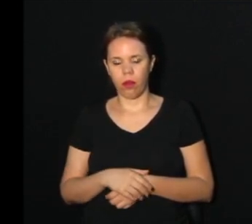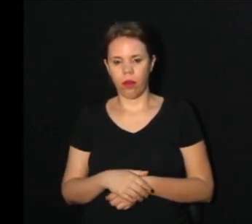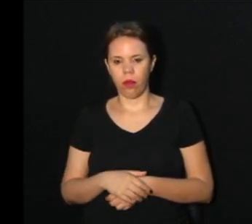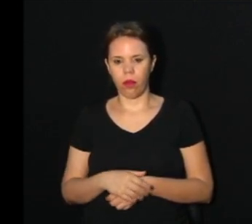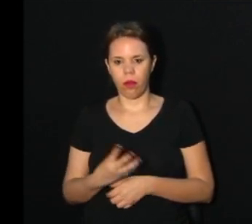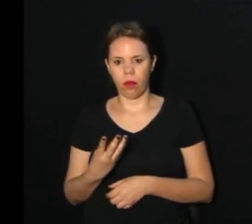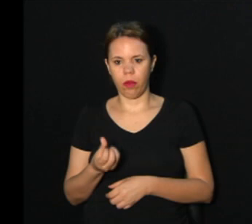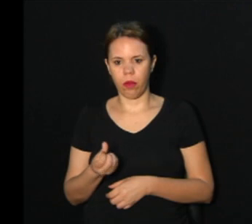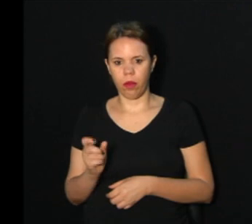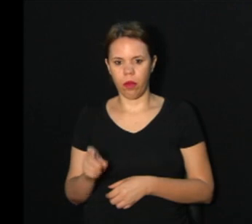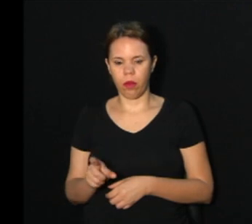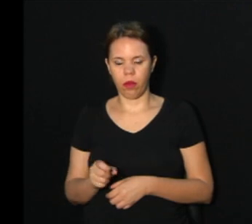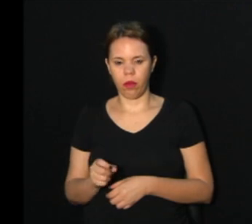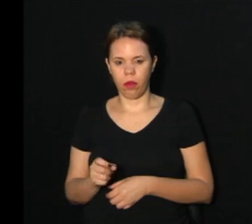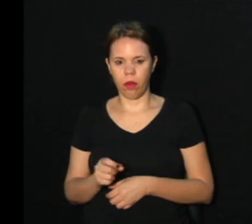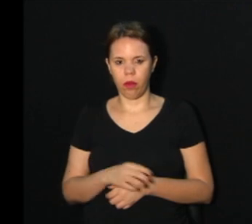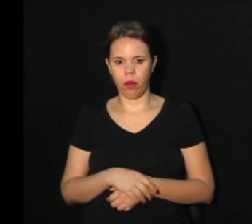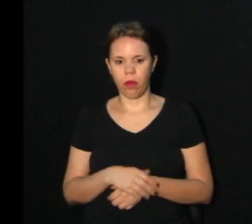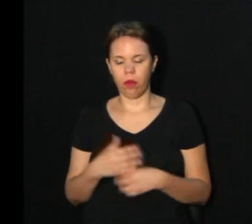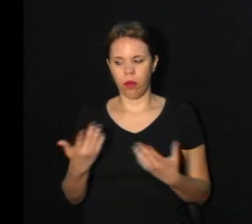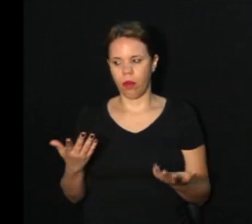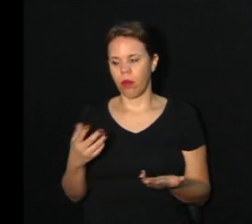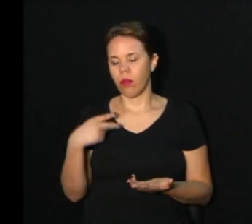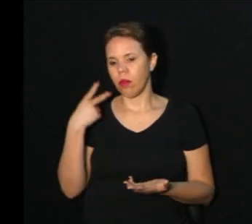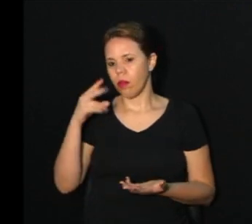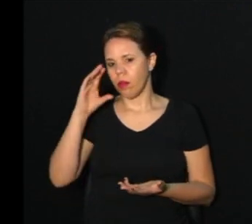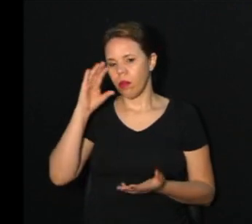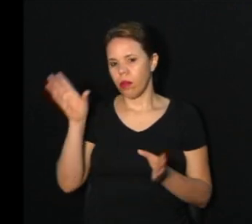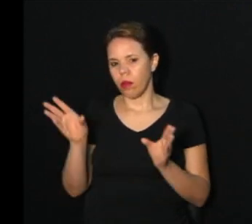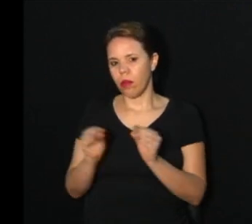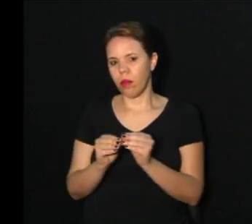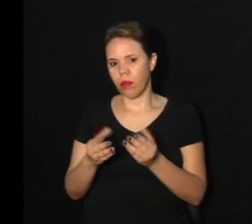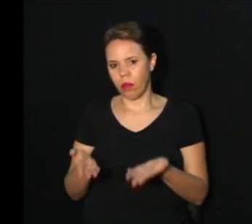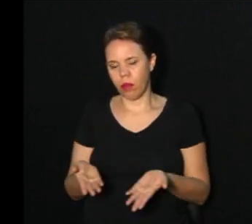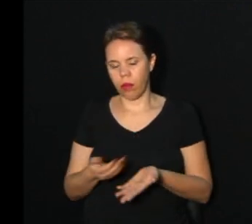1.506,46. Então, vereador Cirilo, para finalizar,